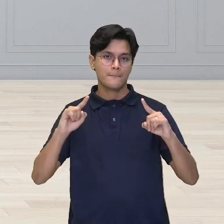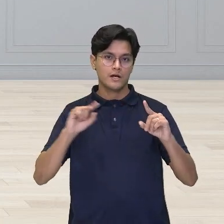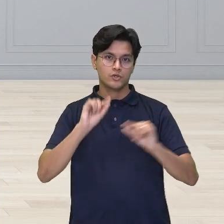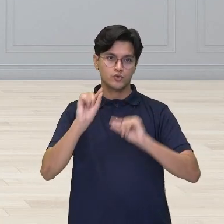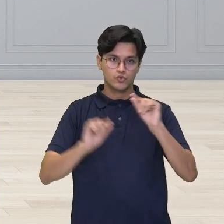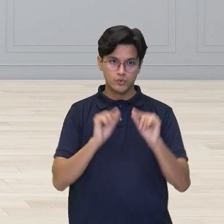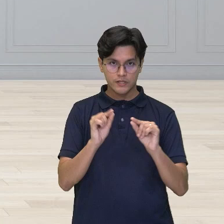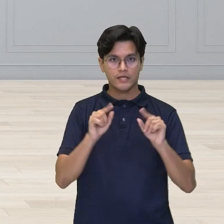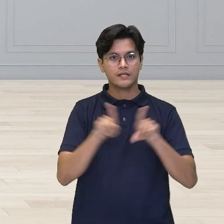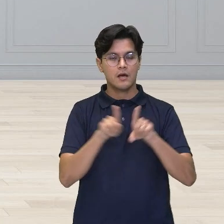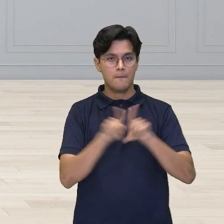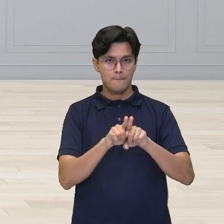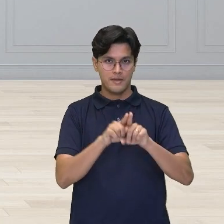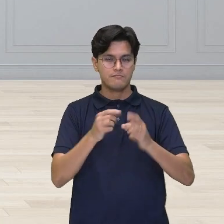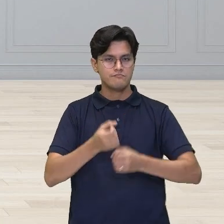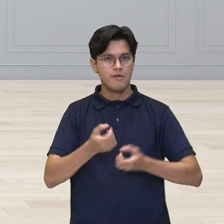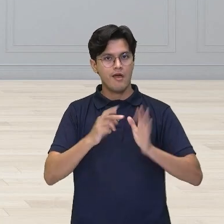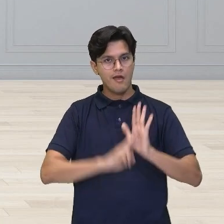representar a realidade,